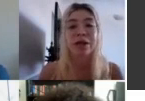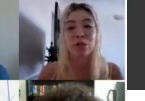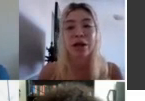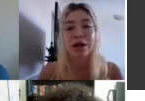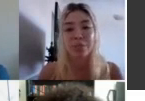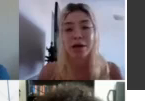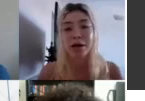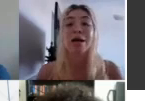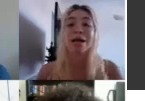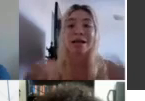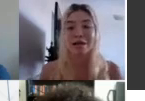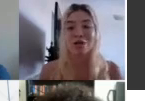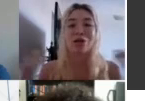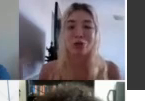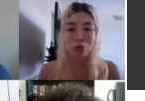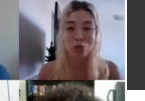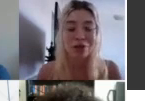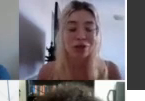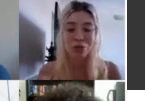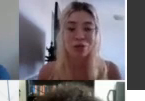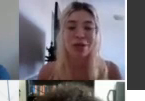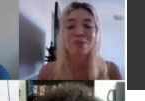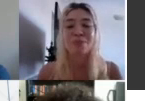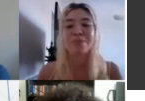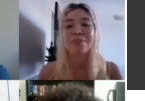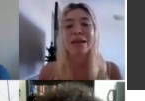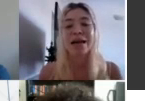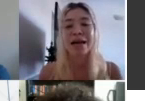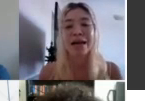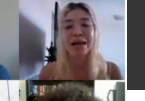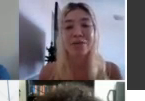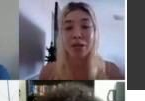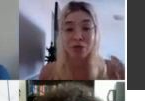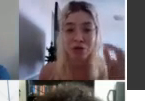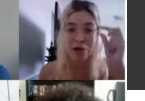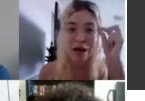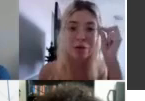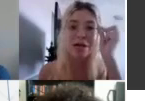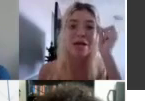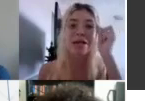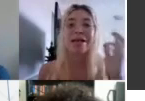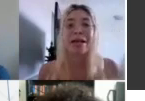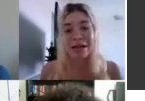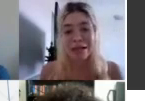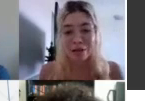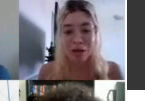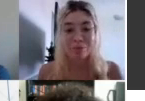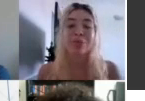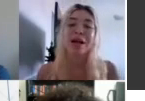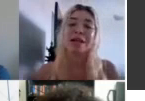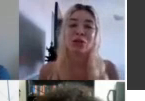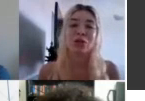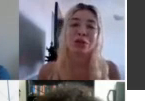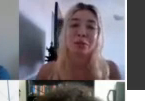muito agregadora à minha, e acredito que é de todos, né? Vida profissional e